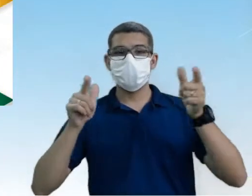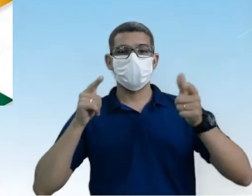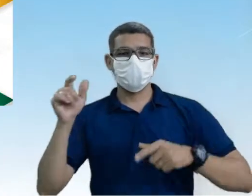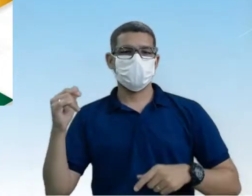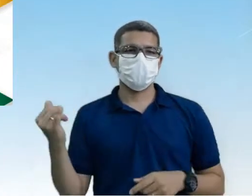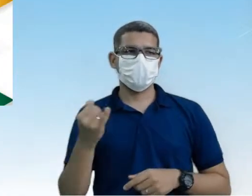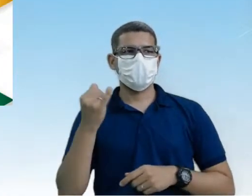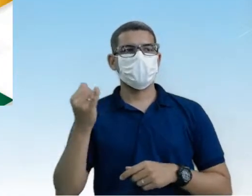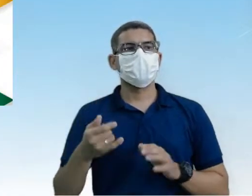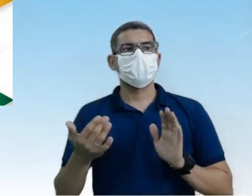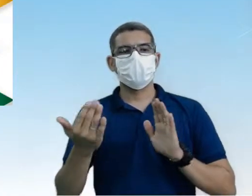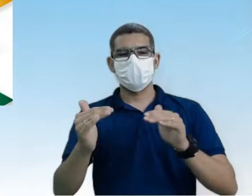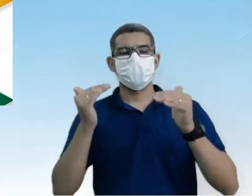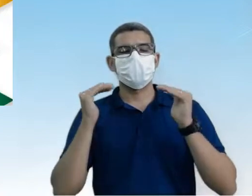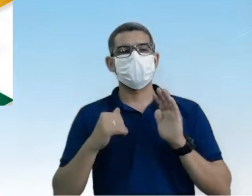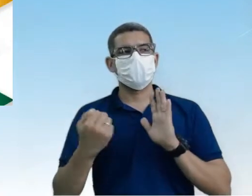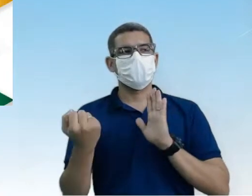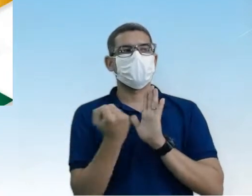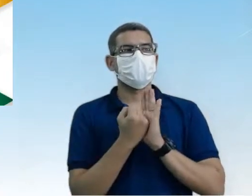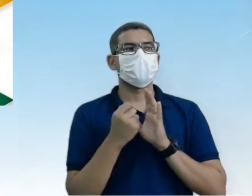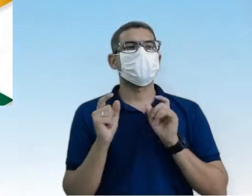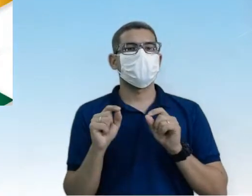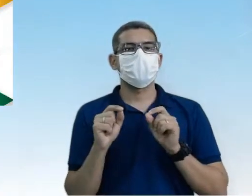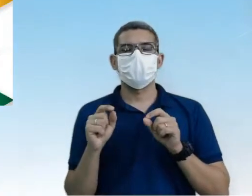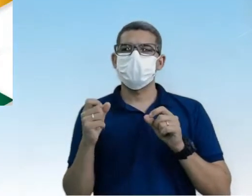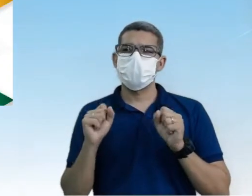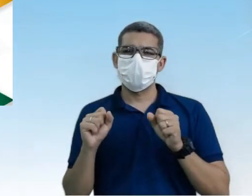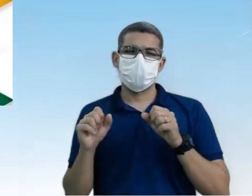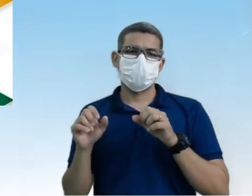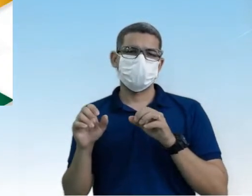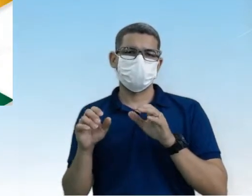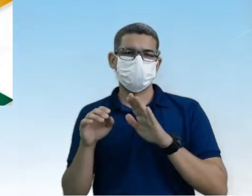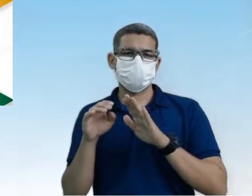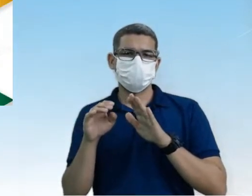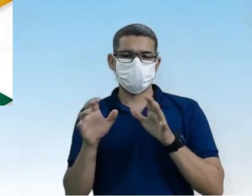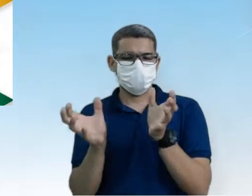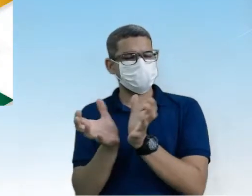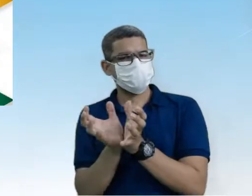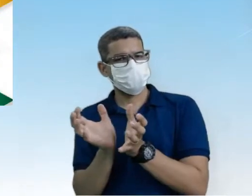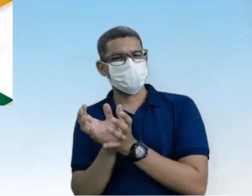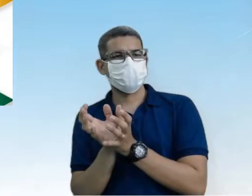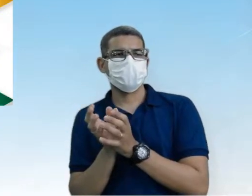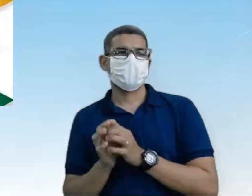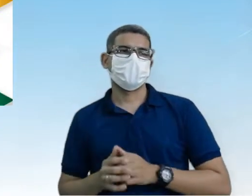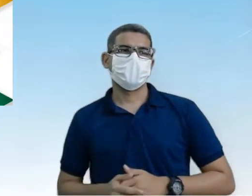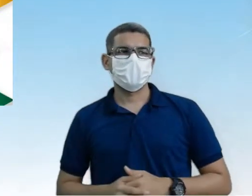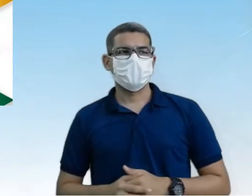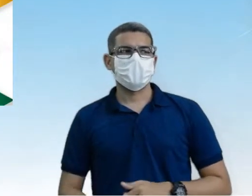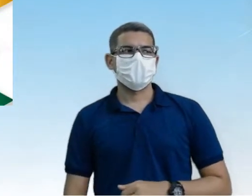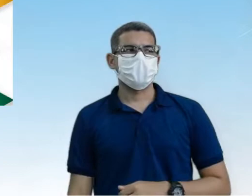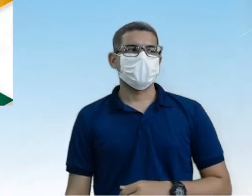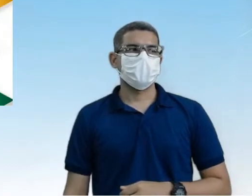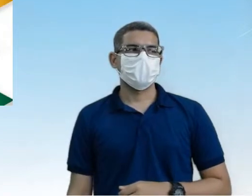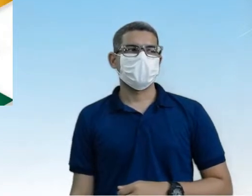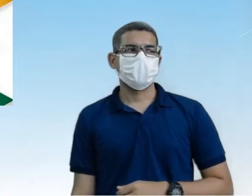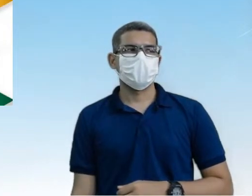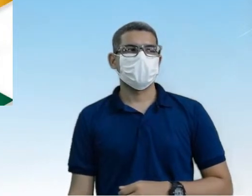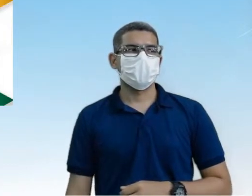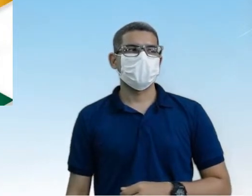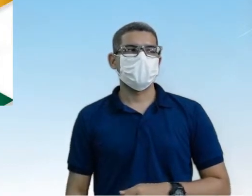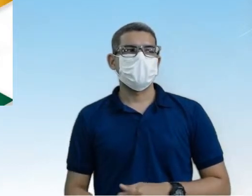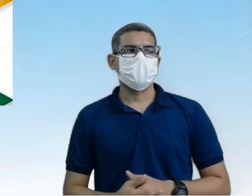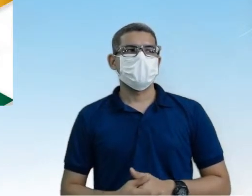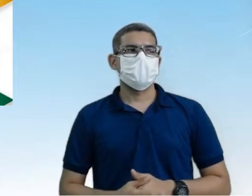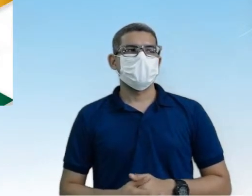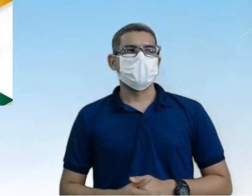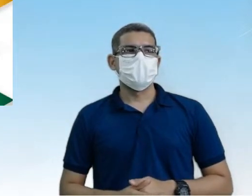ser de uma organização, por exemplo, como a gente viu nos slides nas telas anteriores. Então, vamos dar prosseguimento.